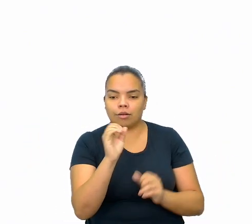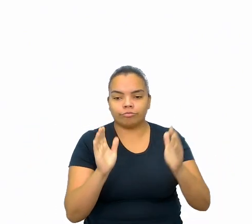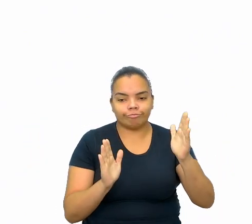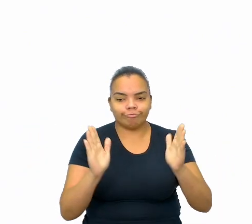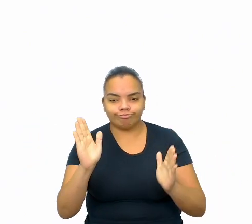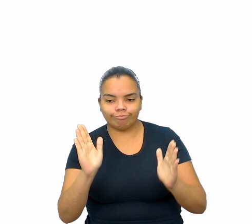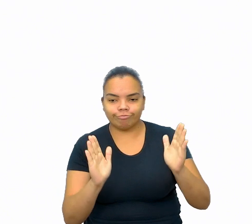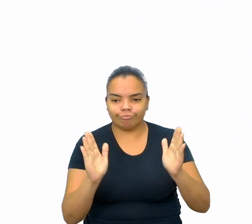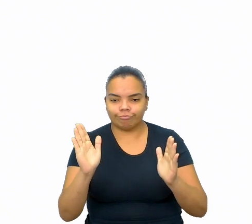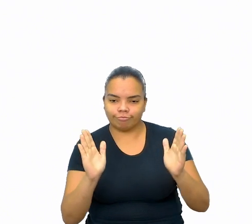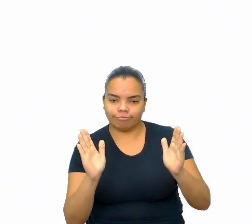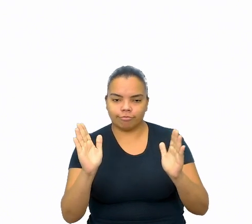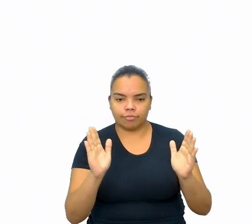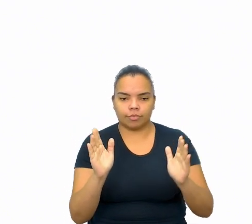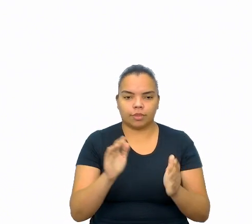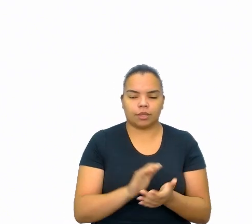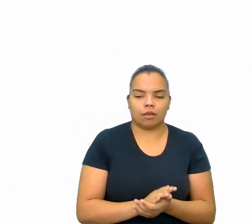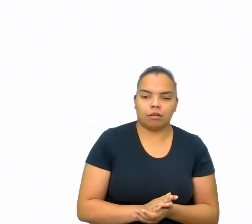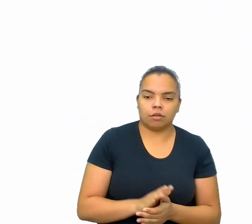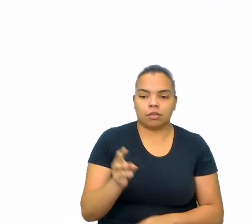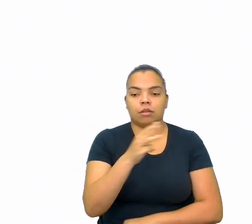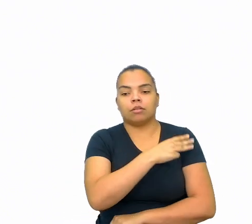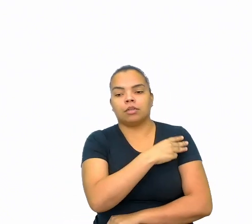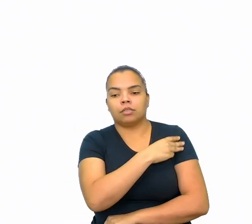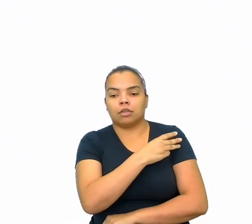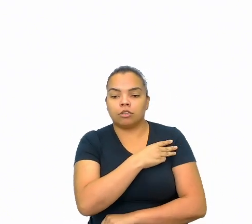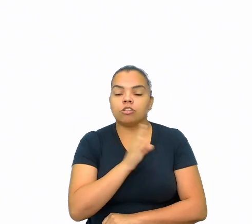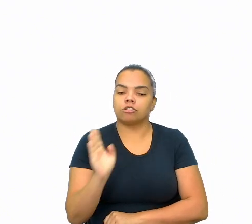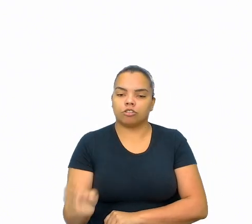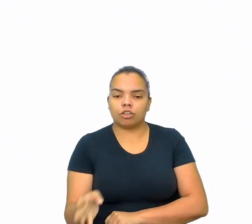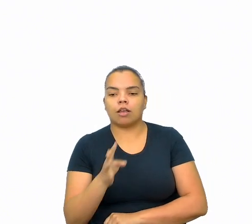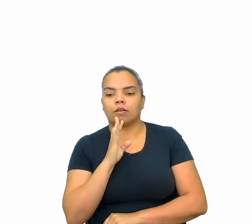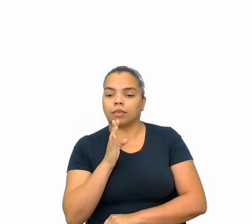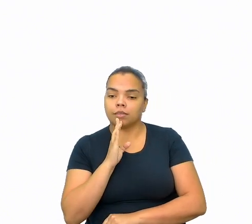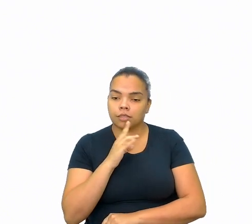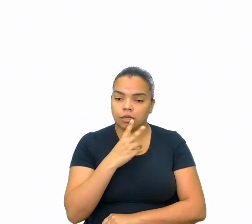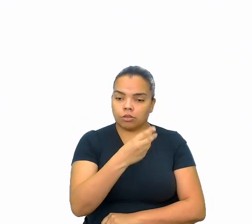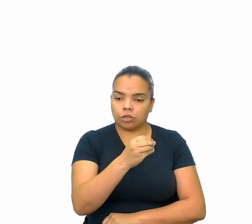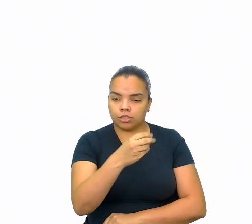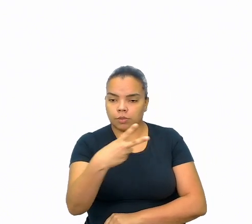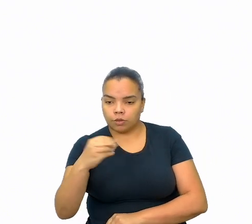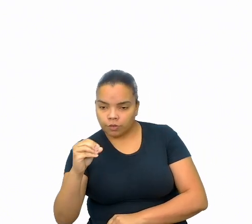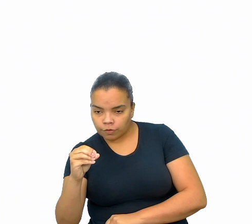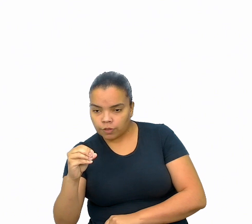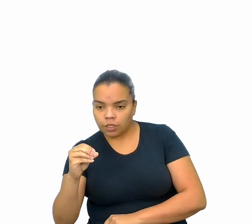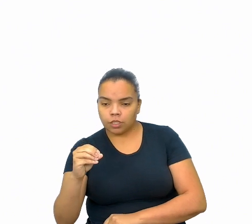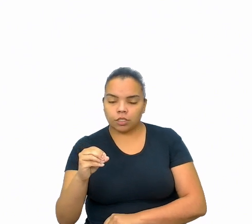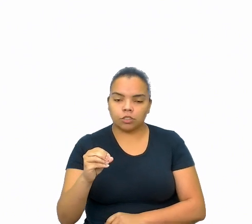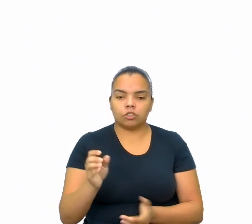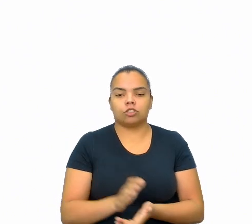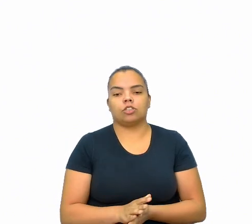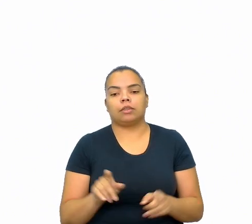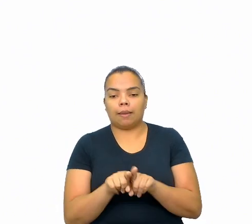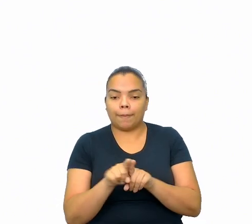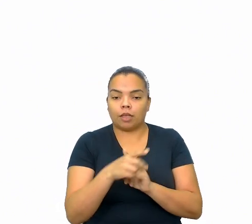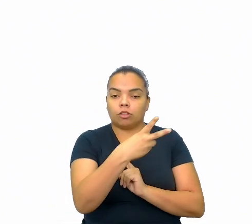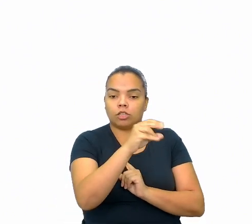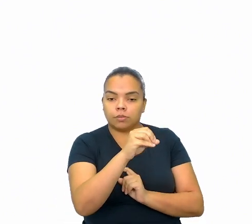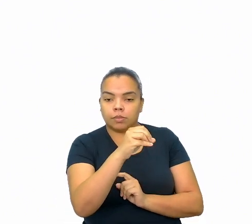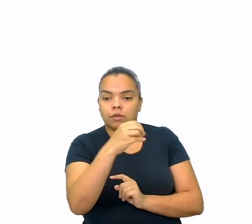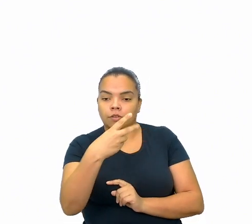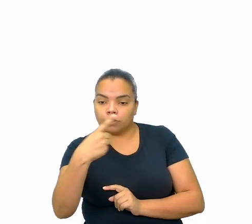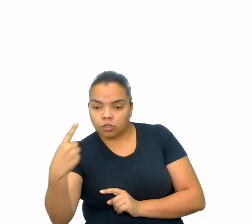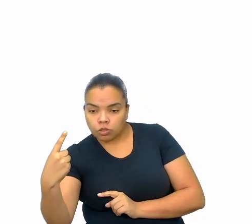muito provavelmente conheceram o número 2020, o 2021, eles já conhecem até